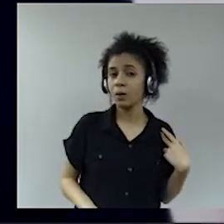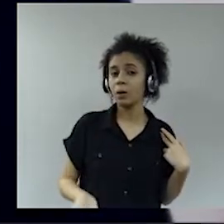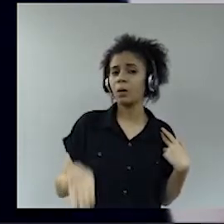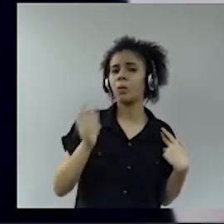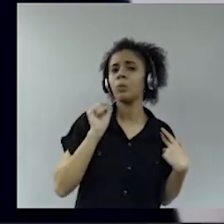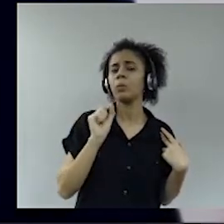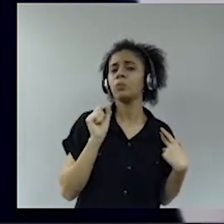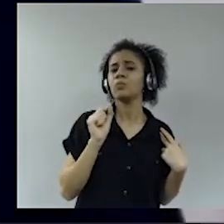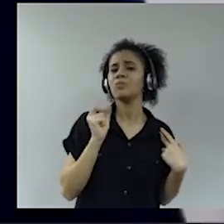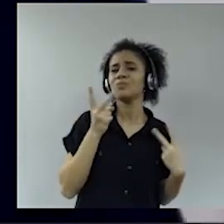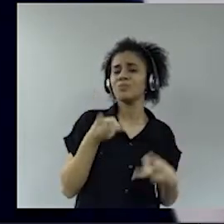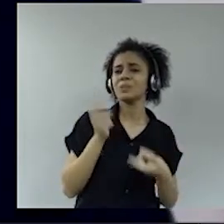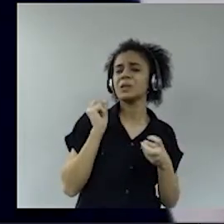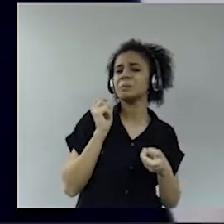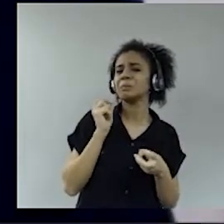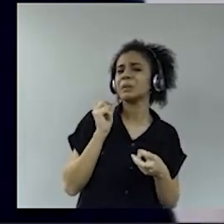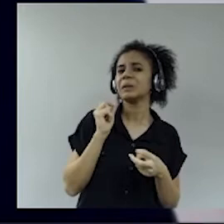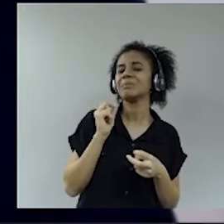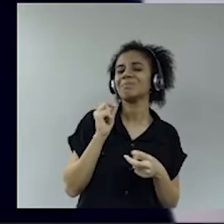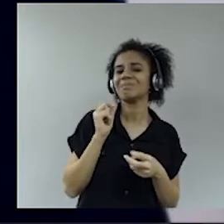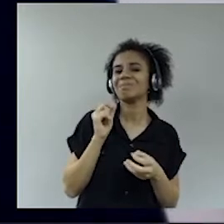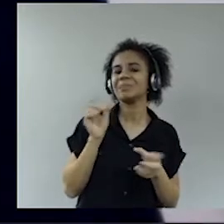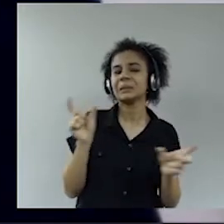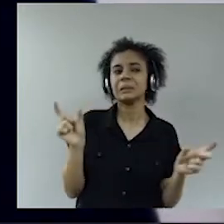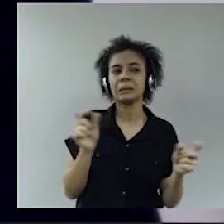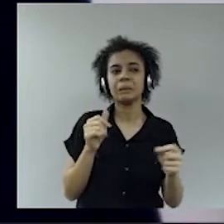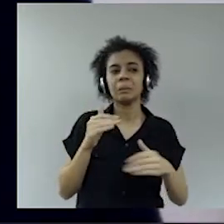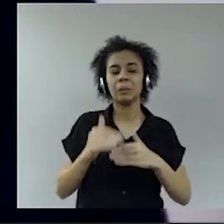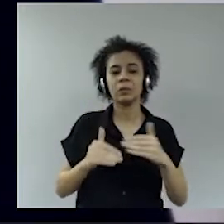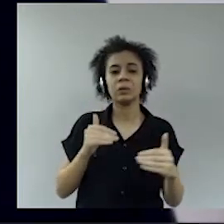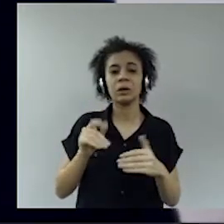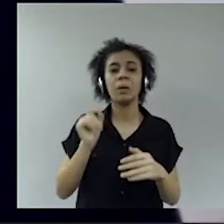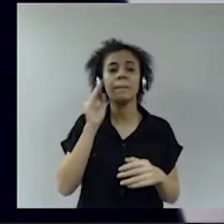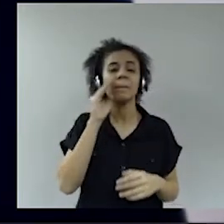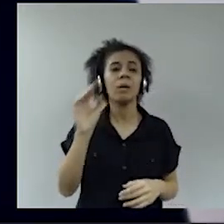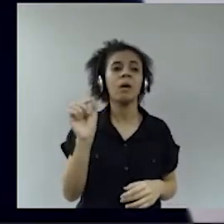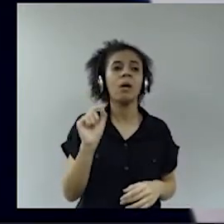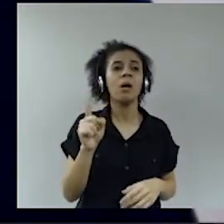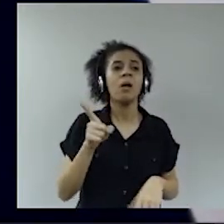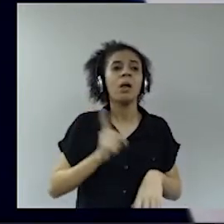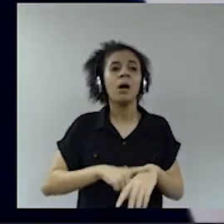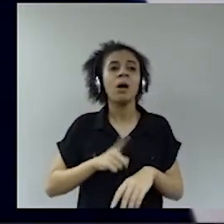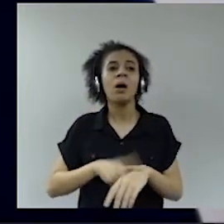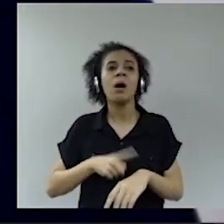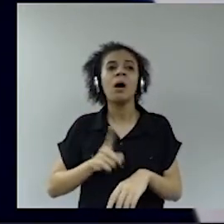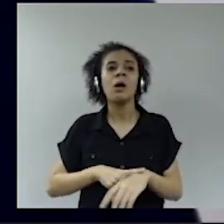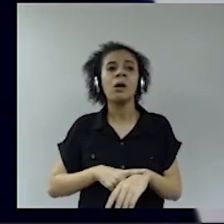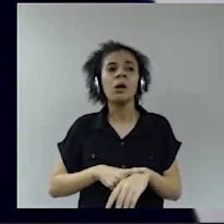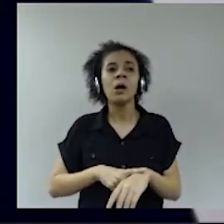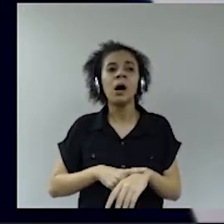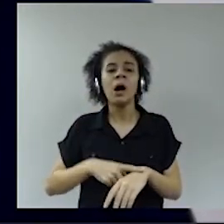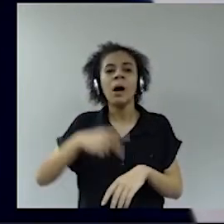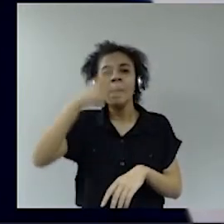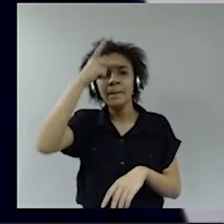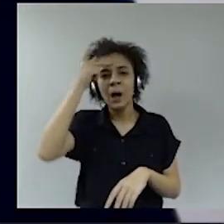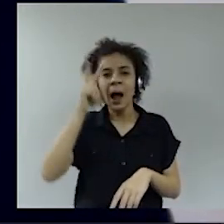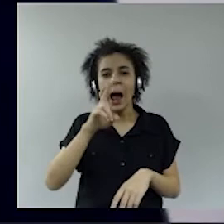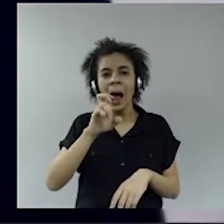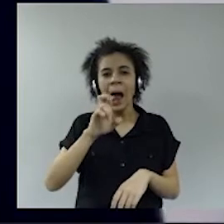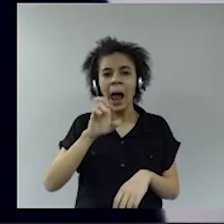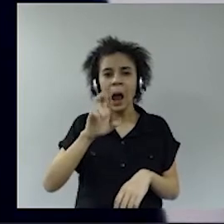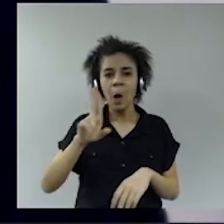o princípio da razoável duração do processo, principalmente nos casos em que o réu se encontra